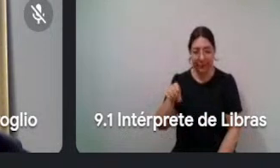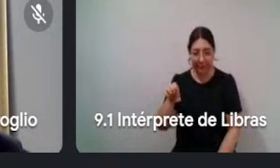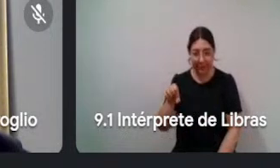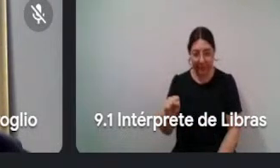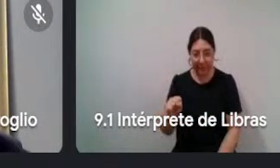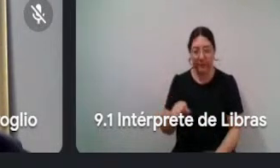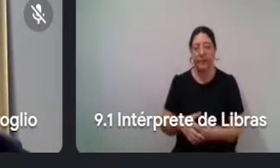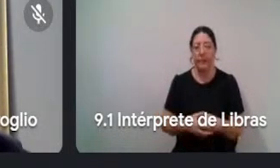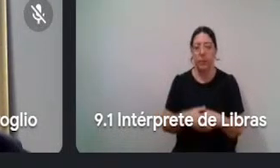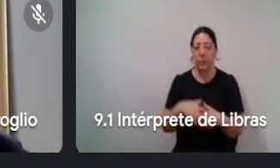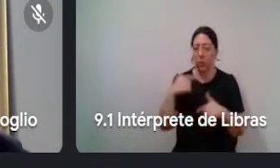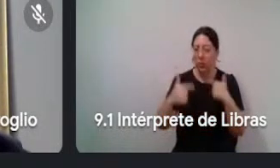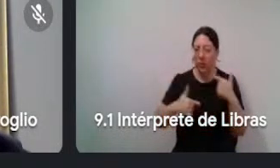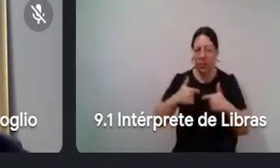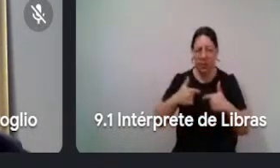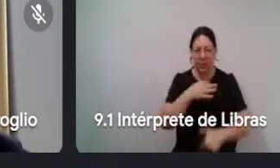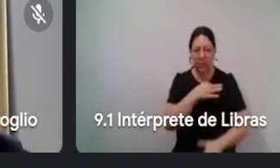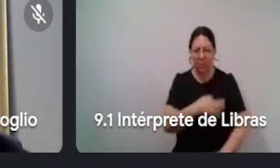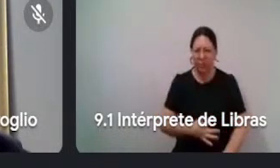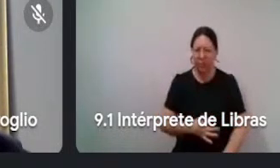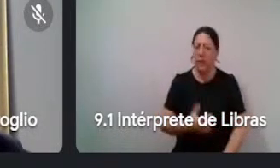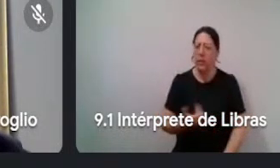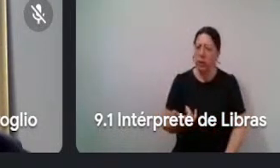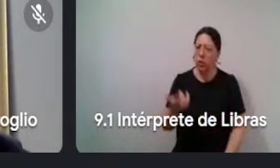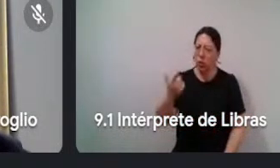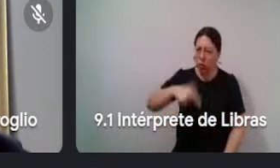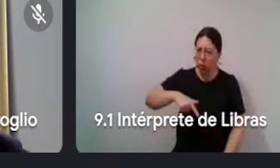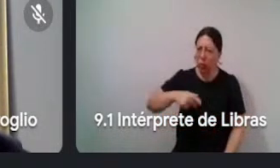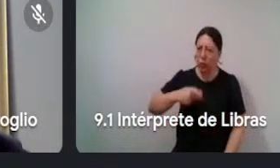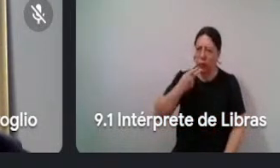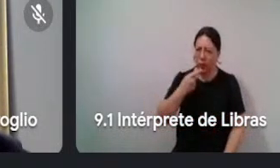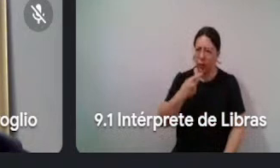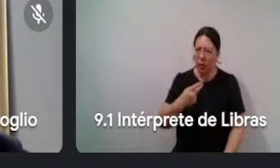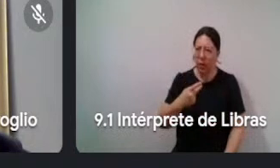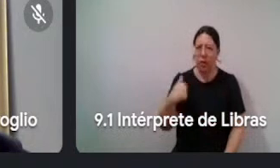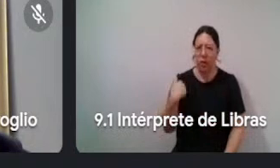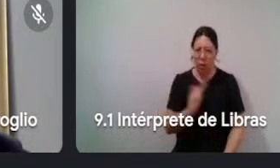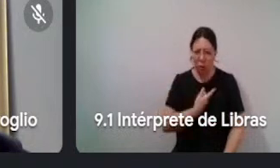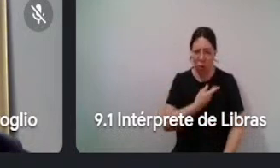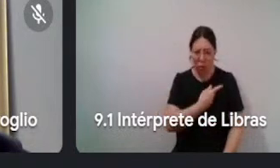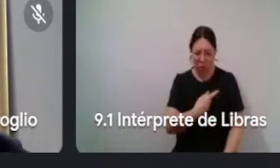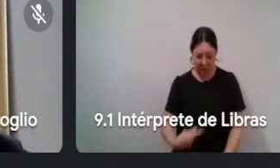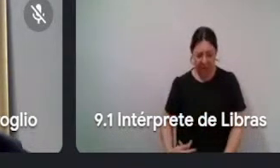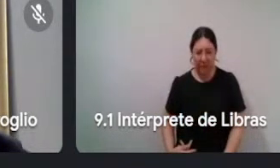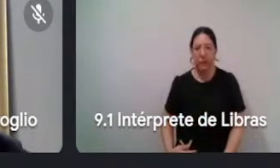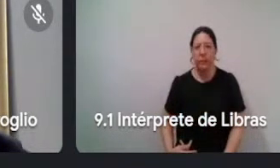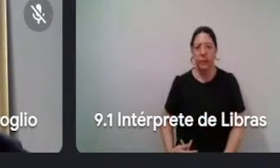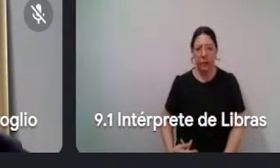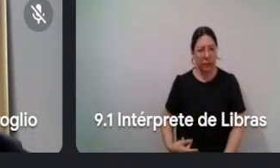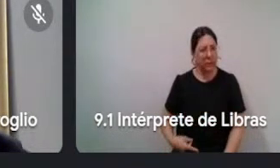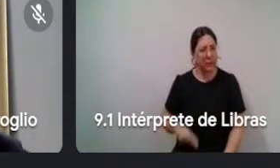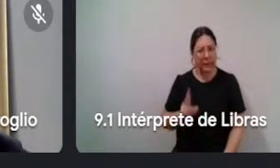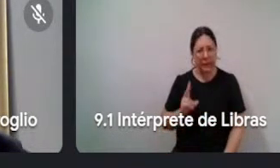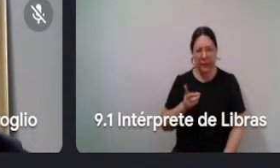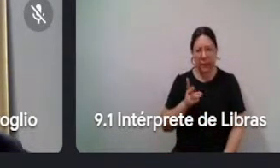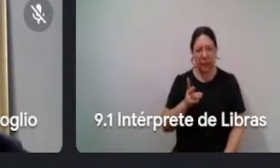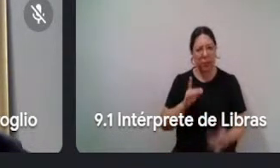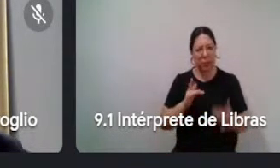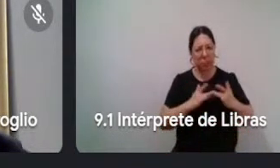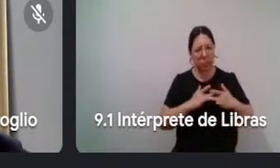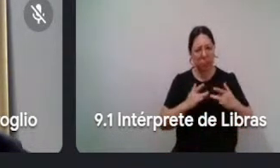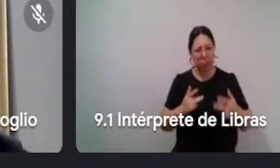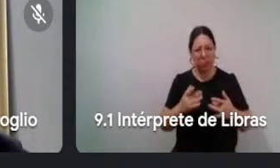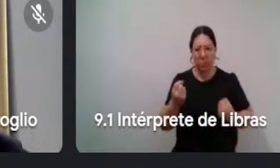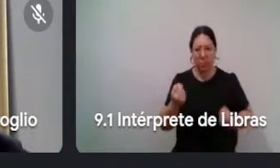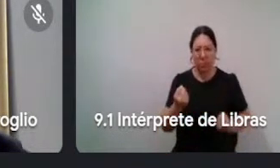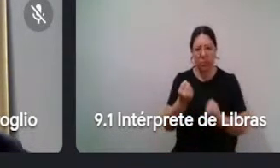presidência do Tribunal está à disposição para prestar todo o apoio necessário às ações e projetos presentes e